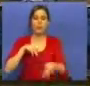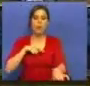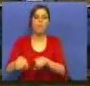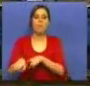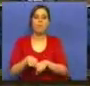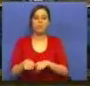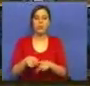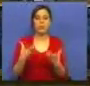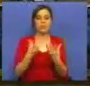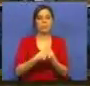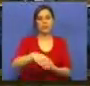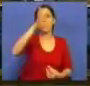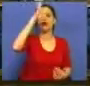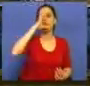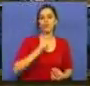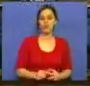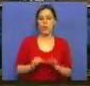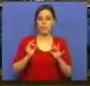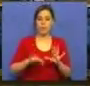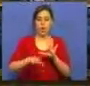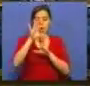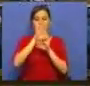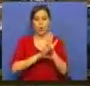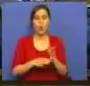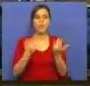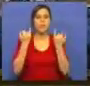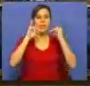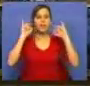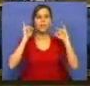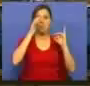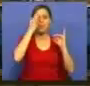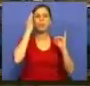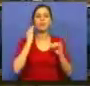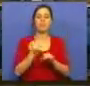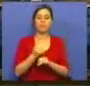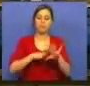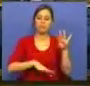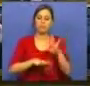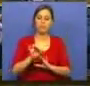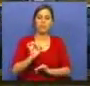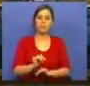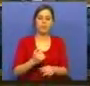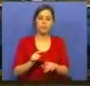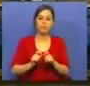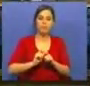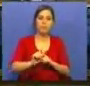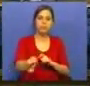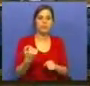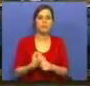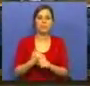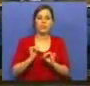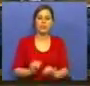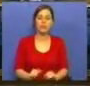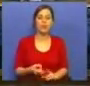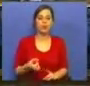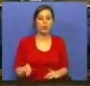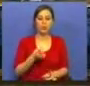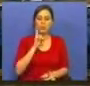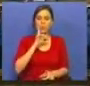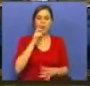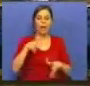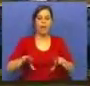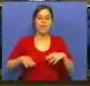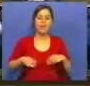políticos com o Estado, trata-se das condições de independência do exercício do seu mandato. Não é